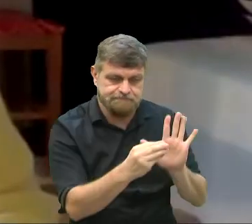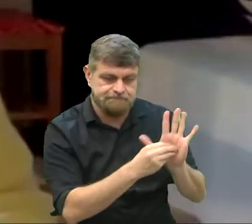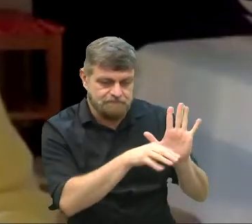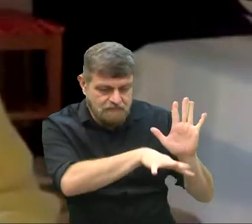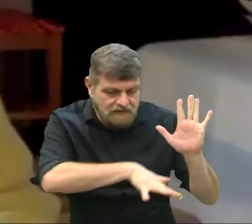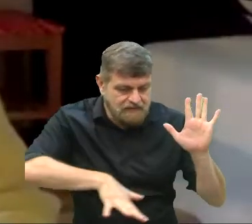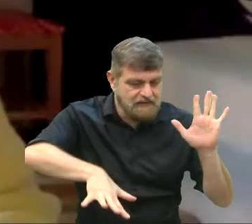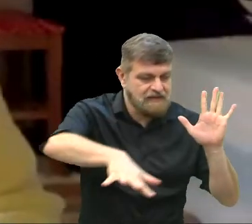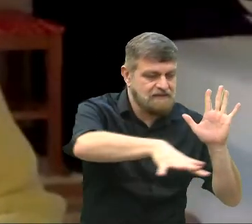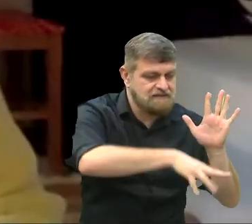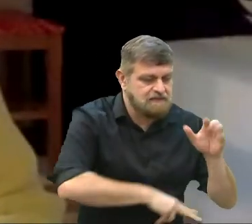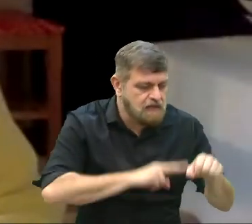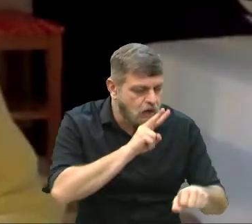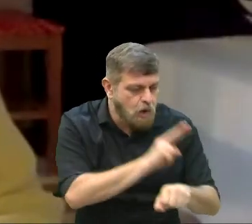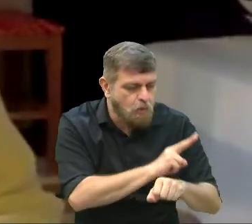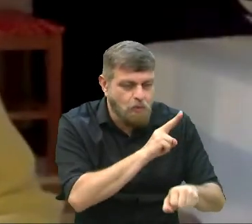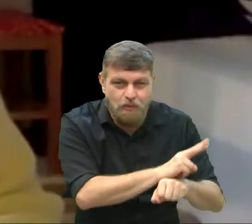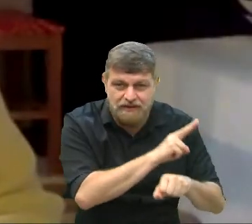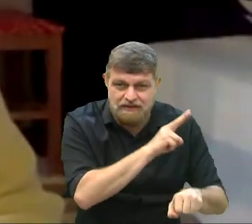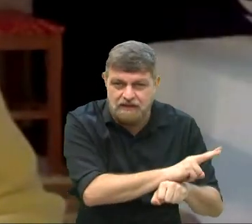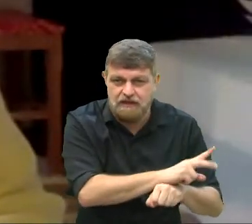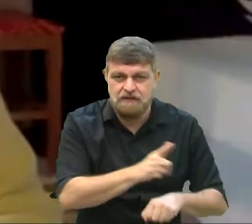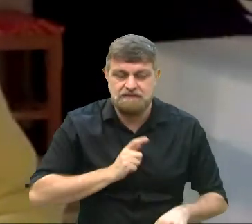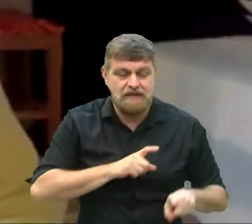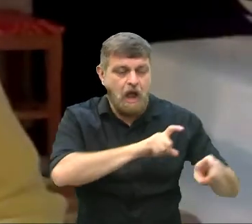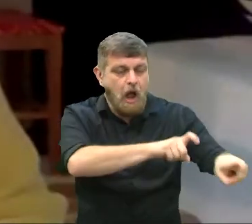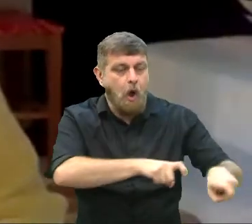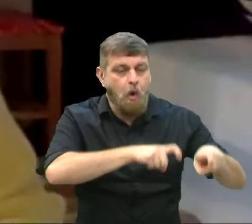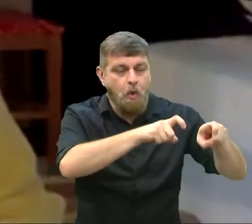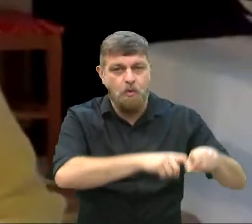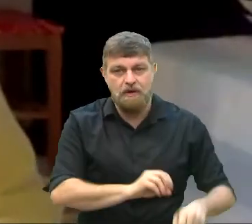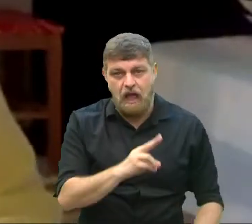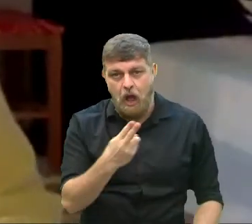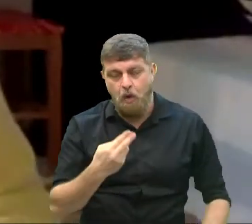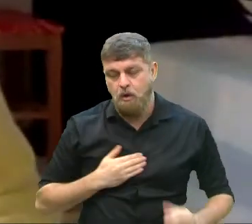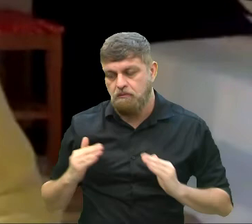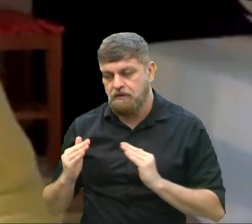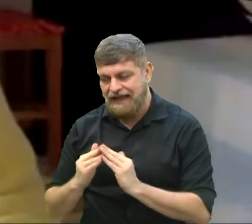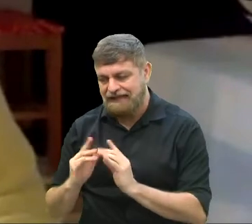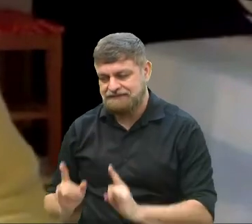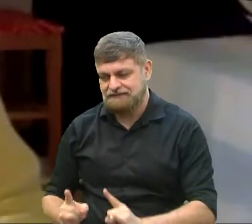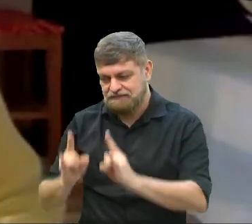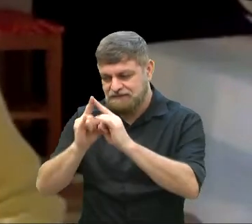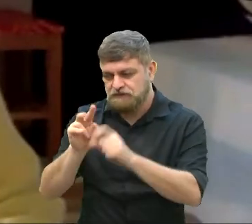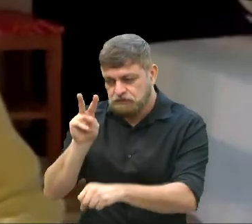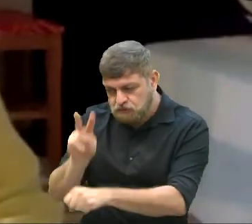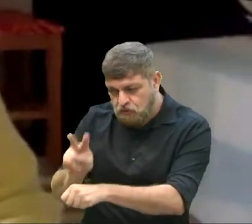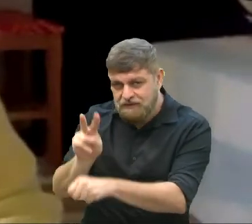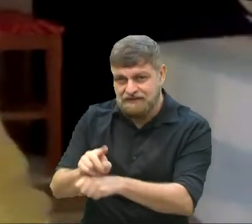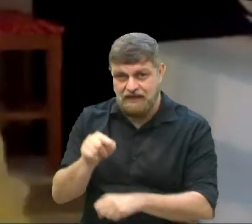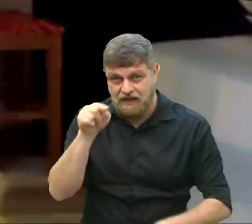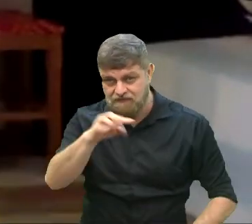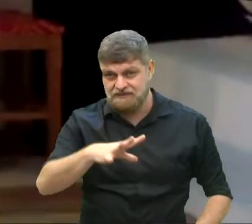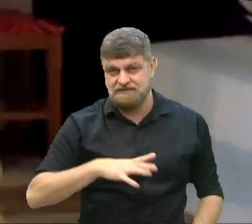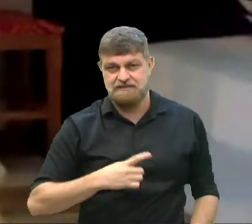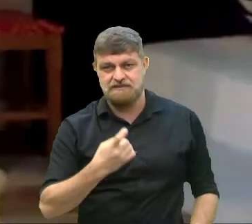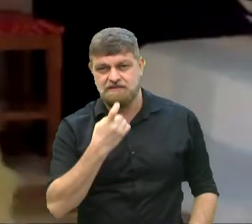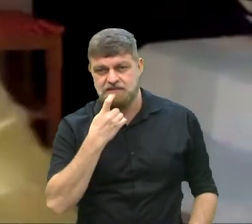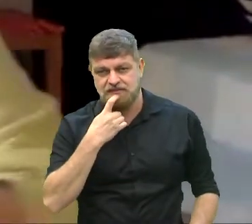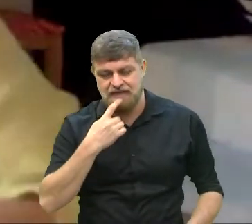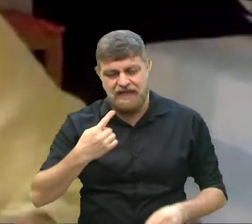áreas protegidas, sejam elas rurais ou urbanas, né, Mariana? Você, em Campinas, essa